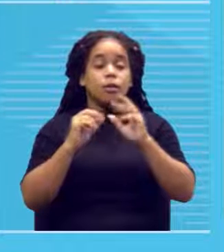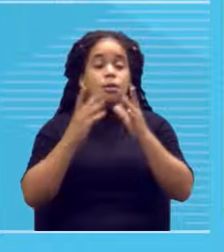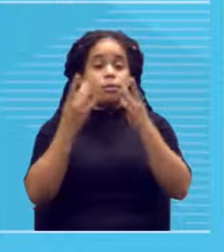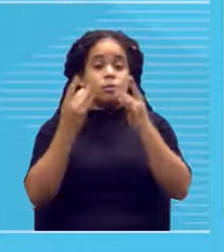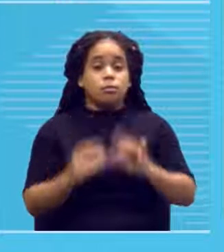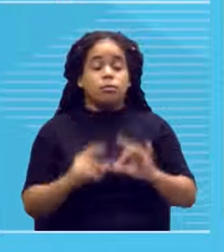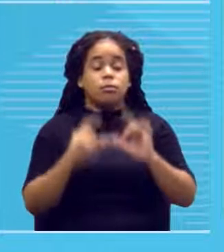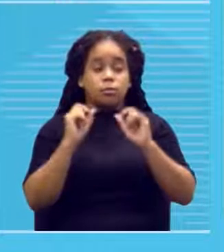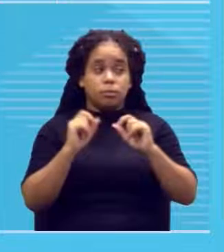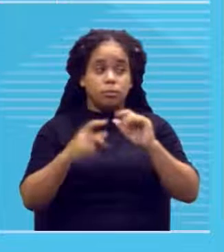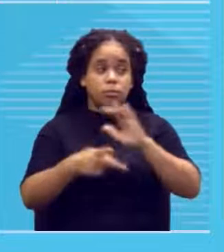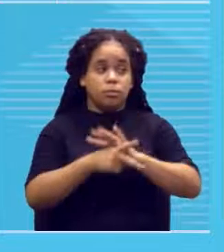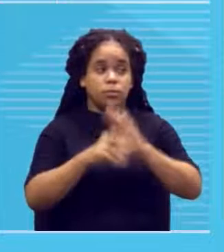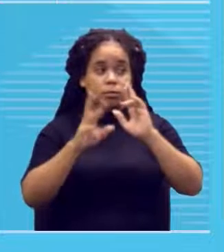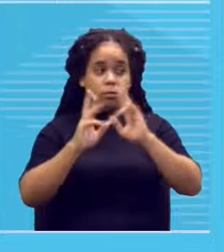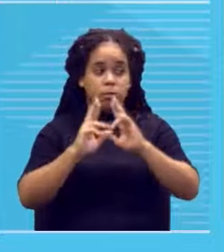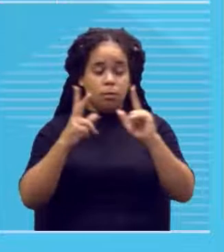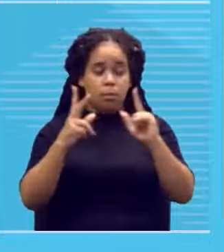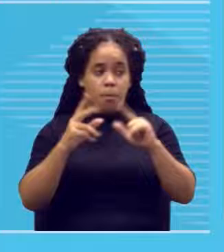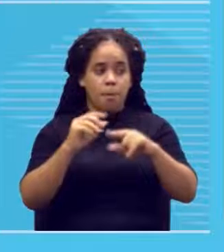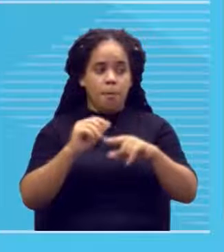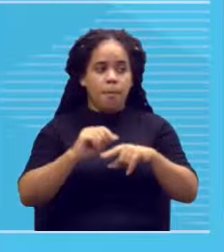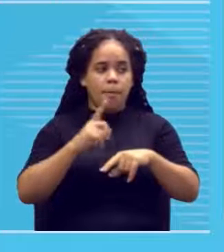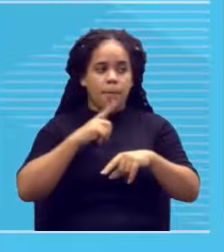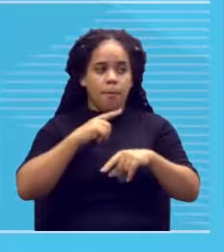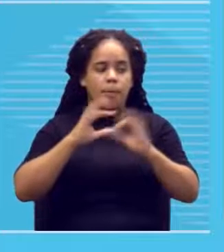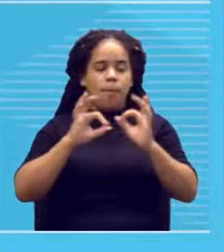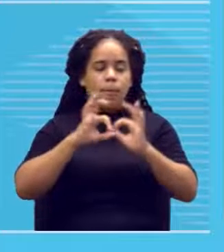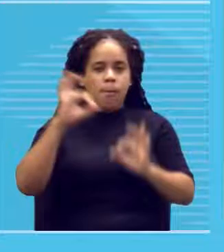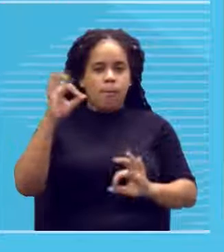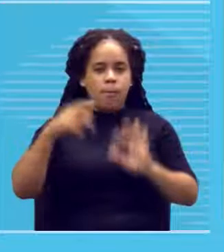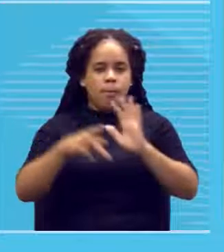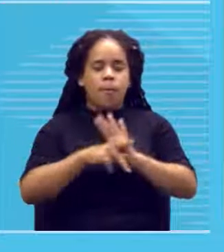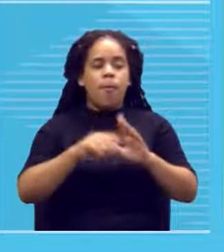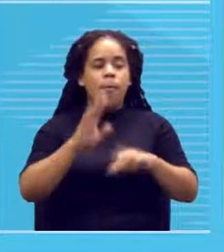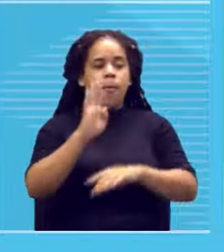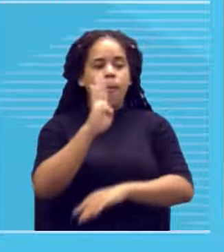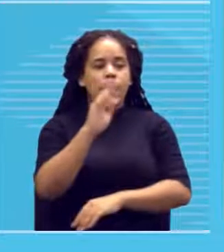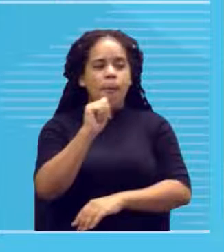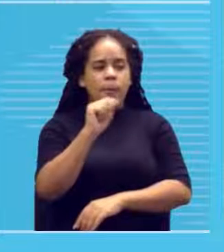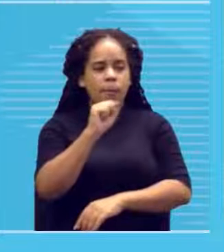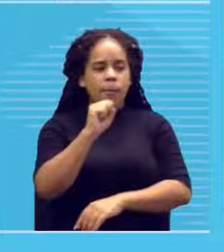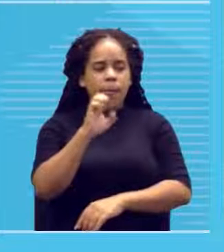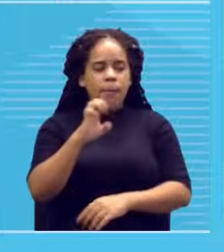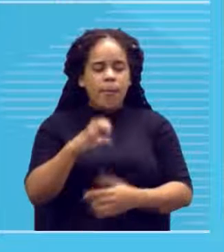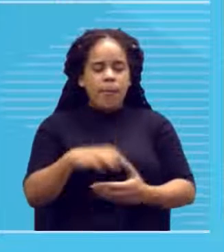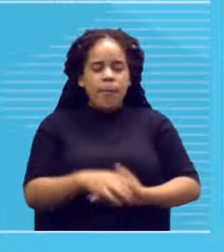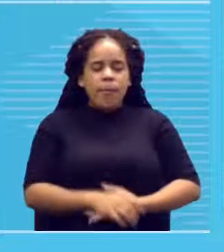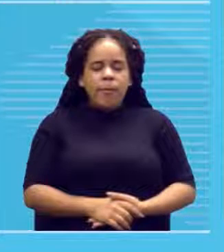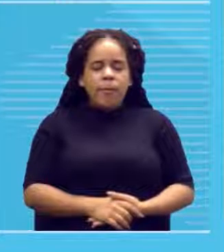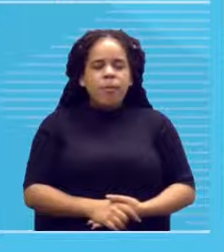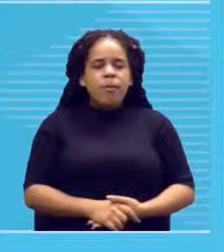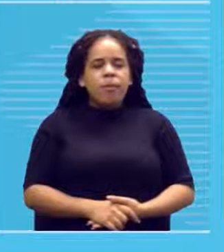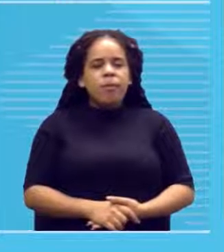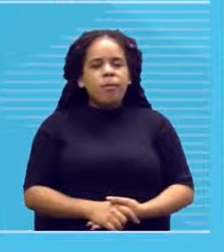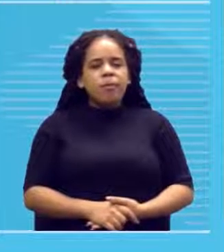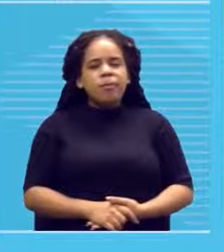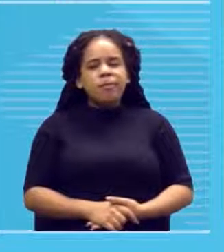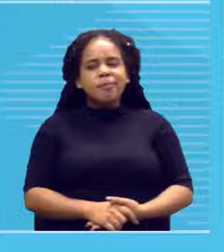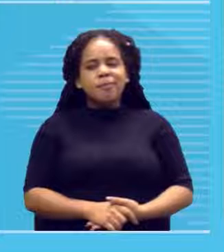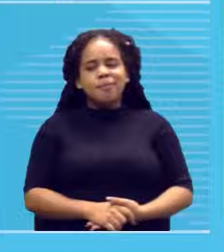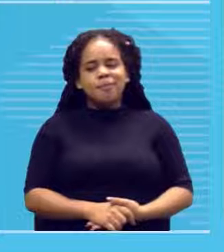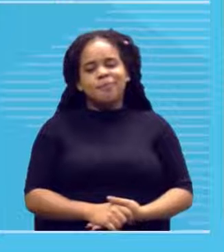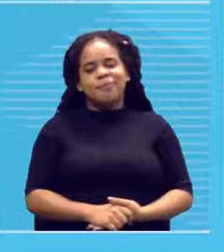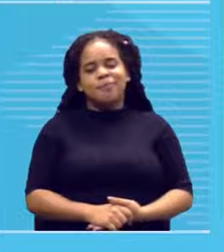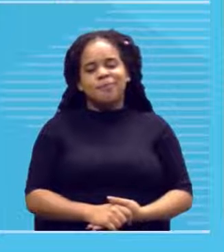as duas bases né é a distância entre as duas bases que estão riscando agora aqui de vermelho num retângulo